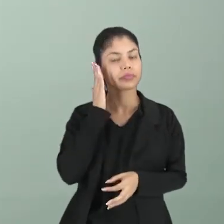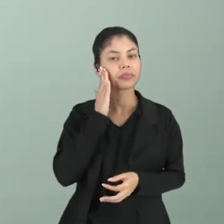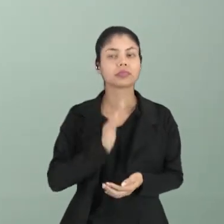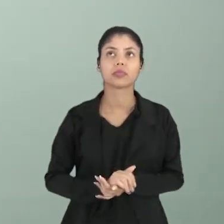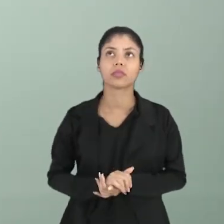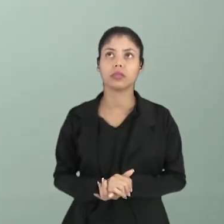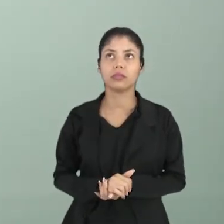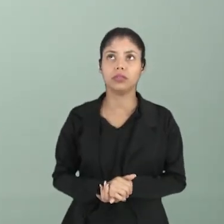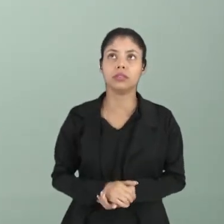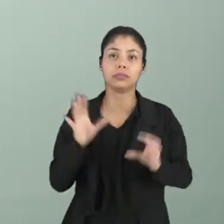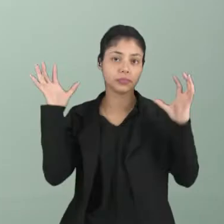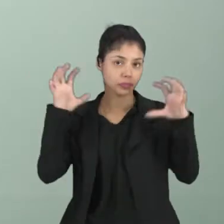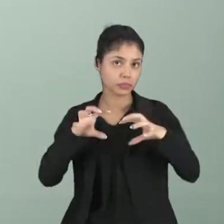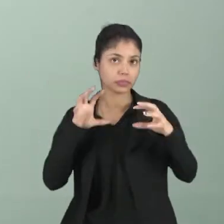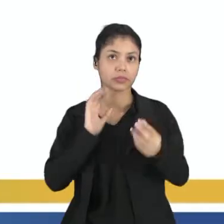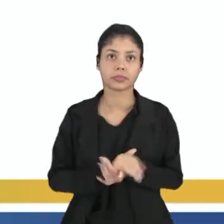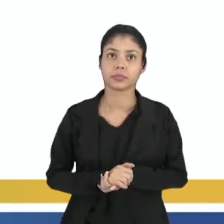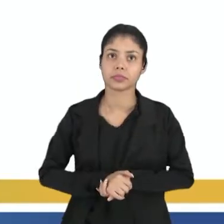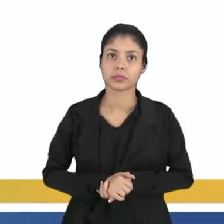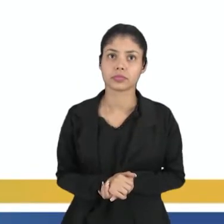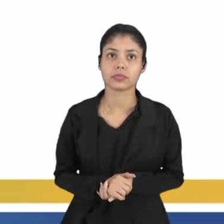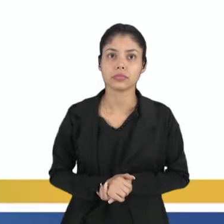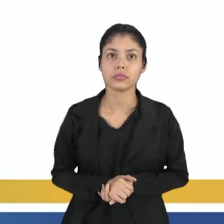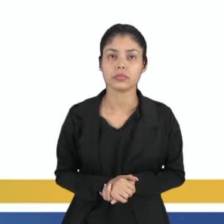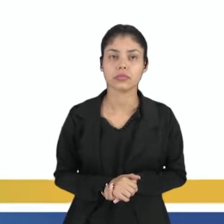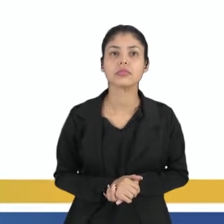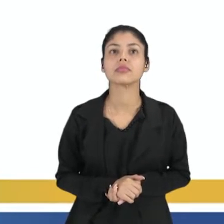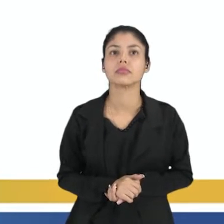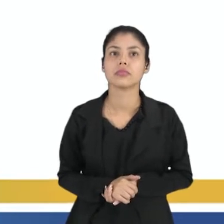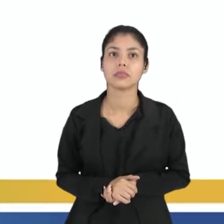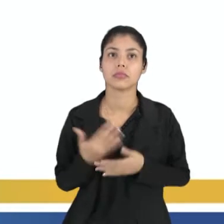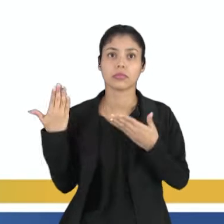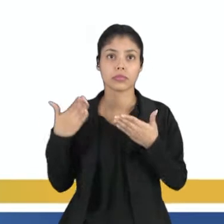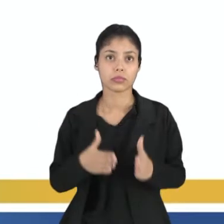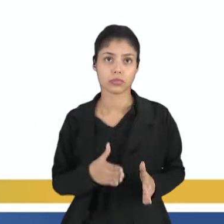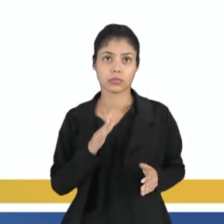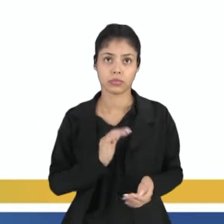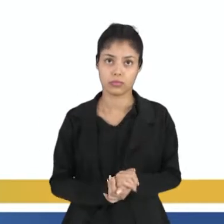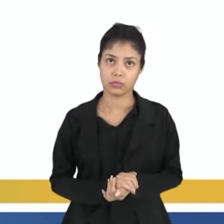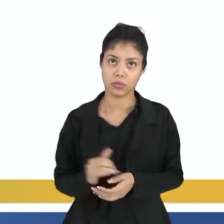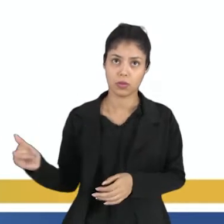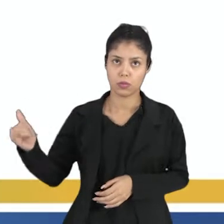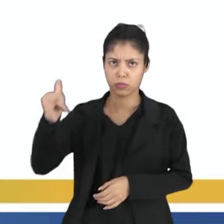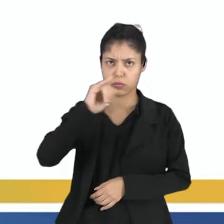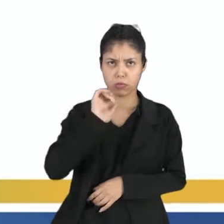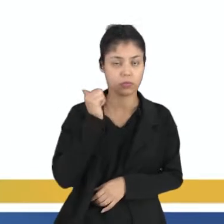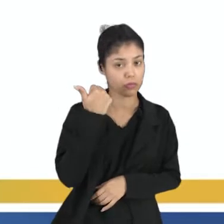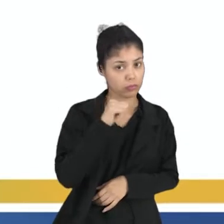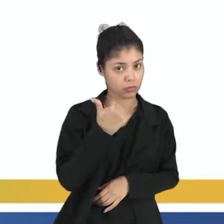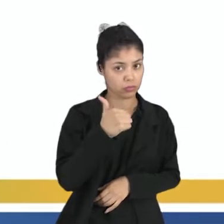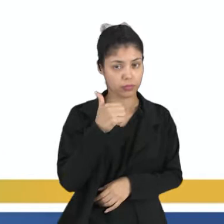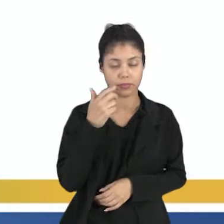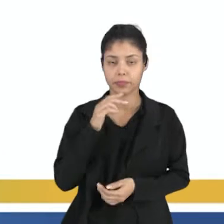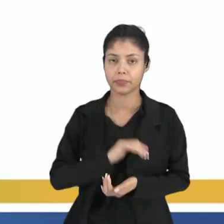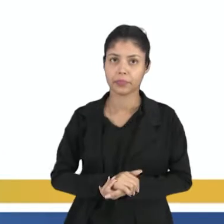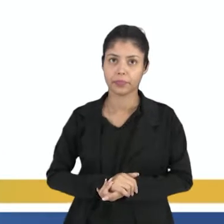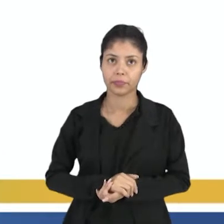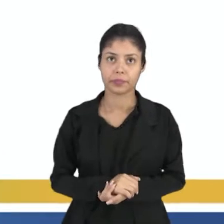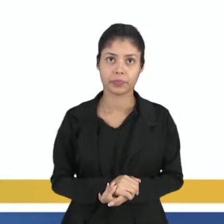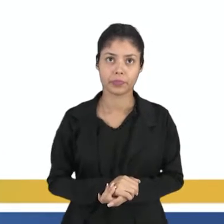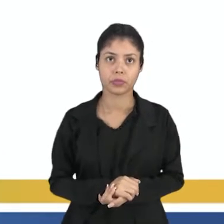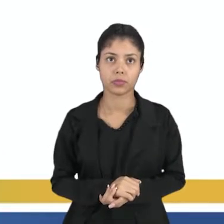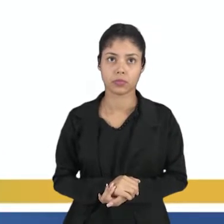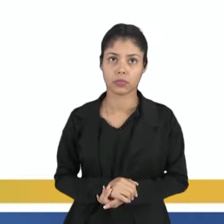entender que choveu. Observem outro exemplo. Chegamos no voo das 11